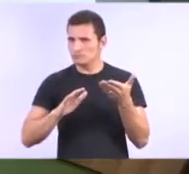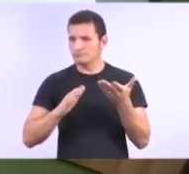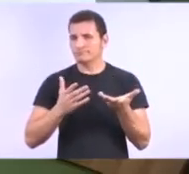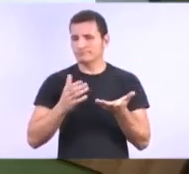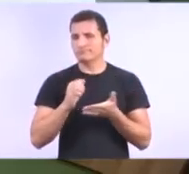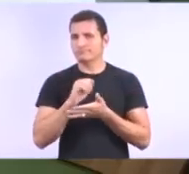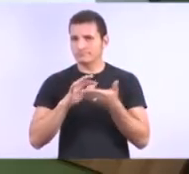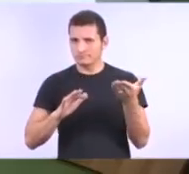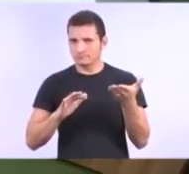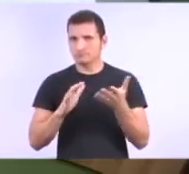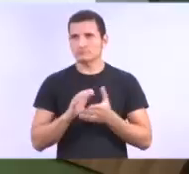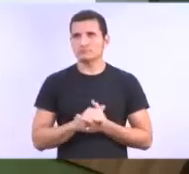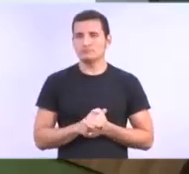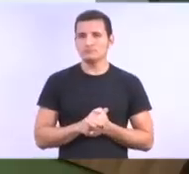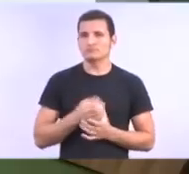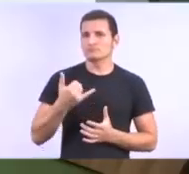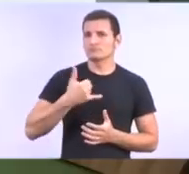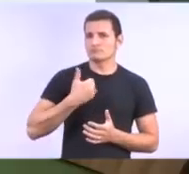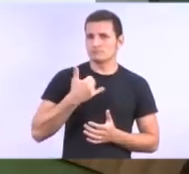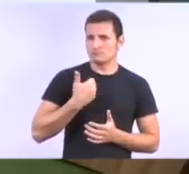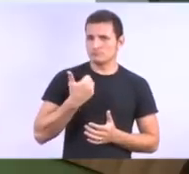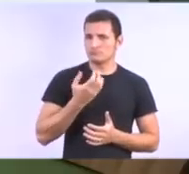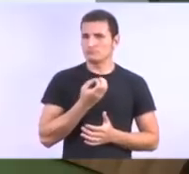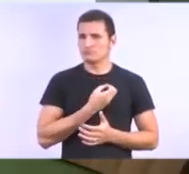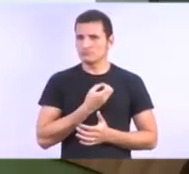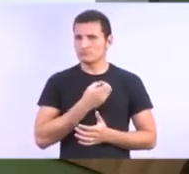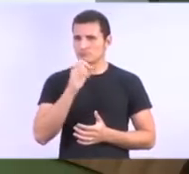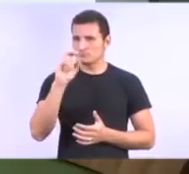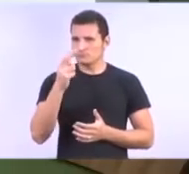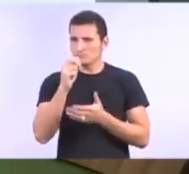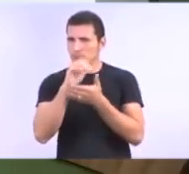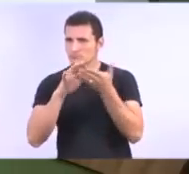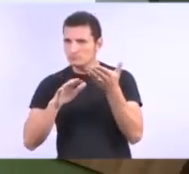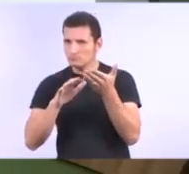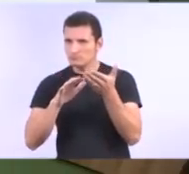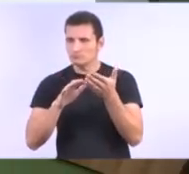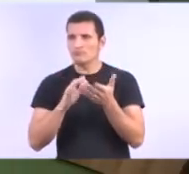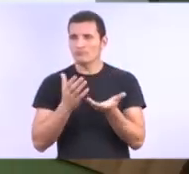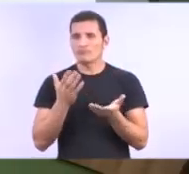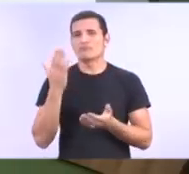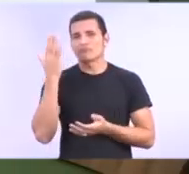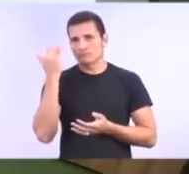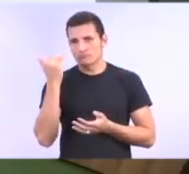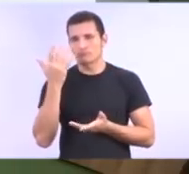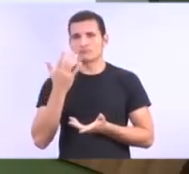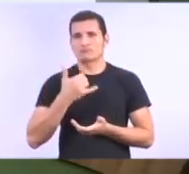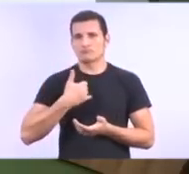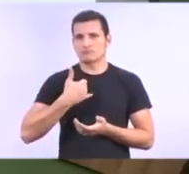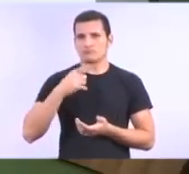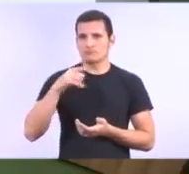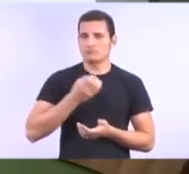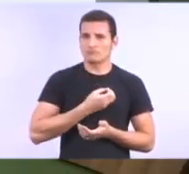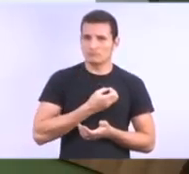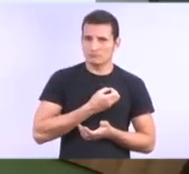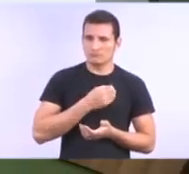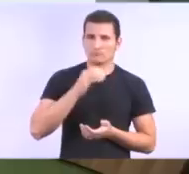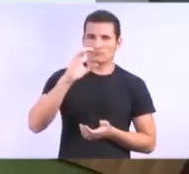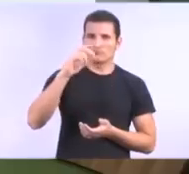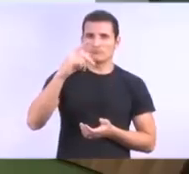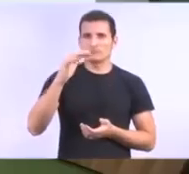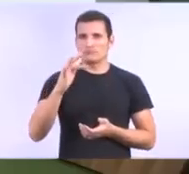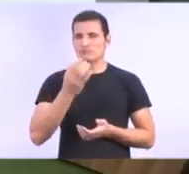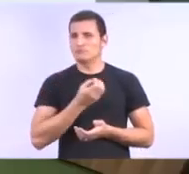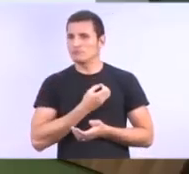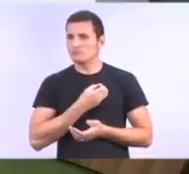A idade é um número ou texto? Agora sim, a idade é um número. O CPF é um número